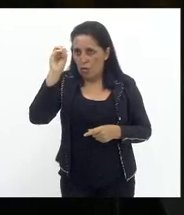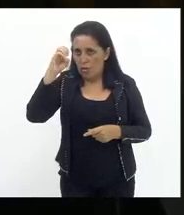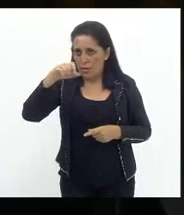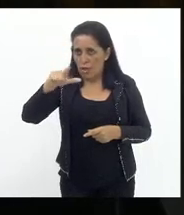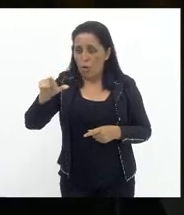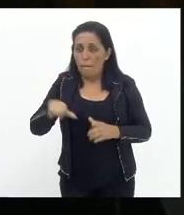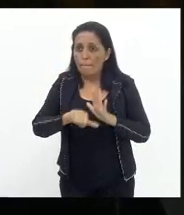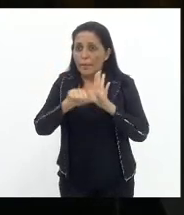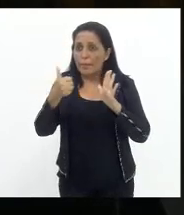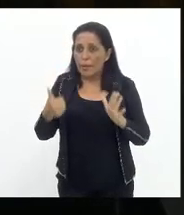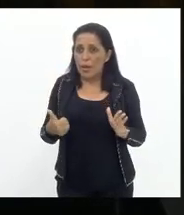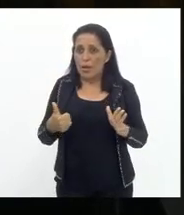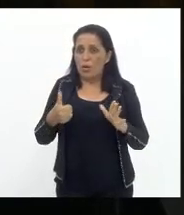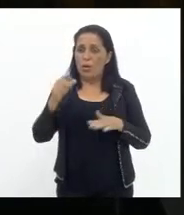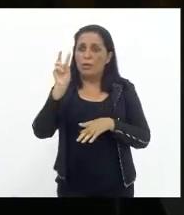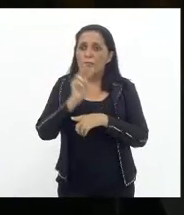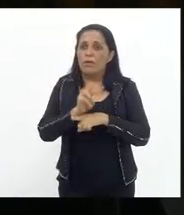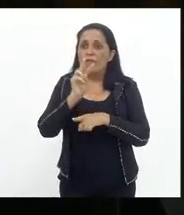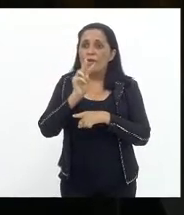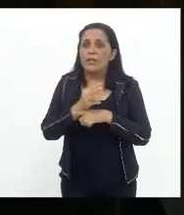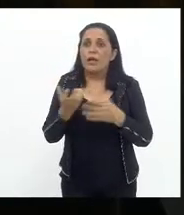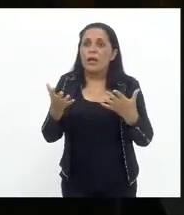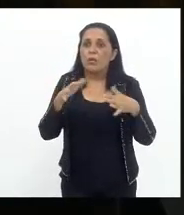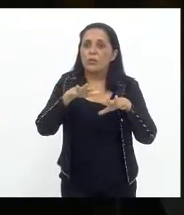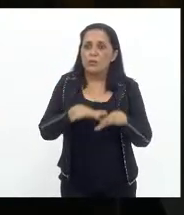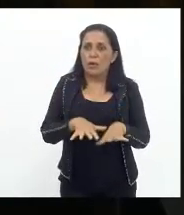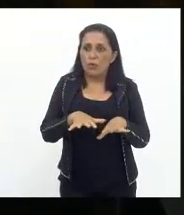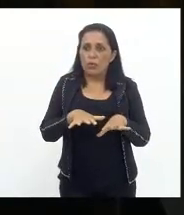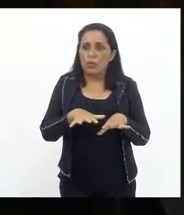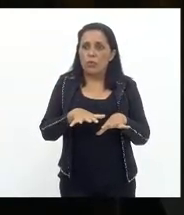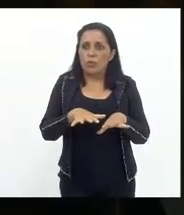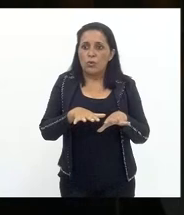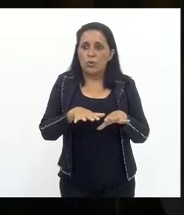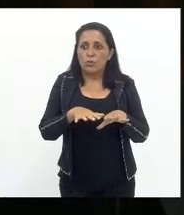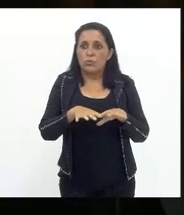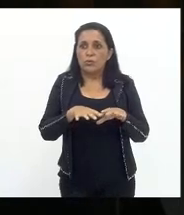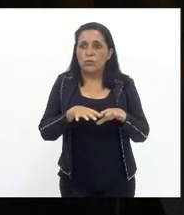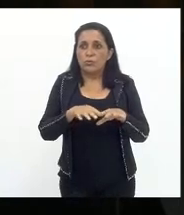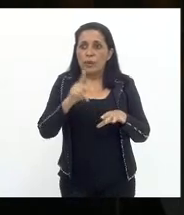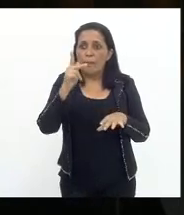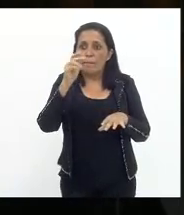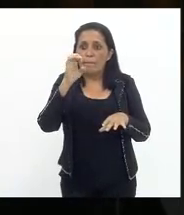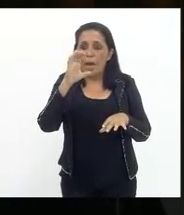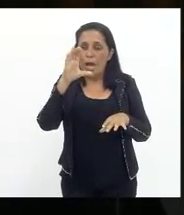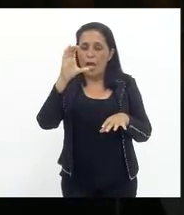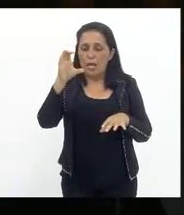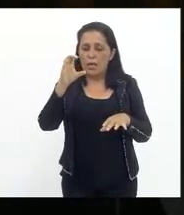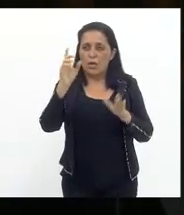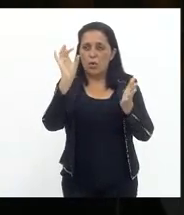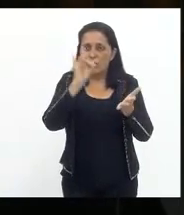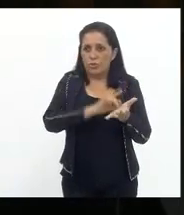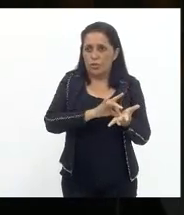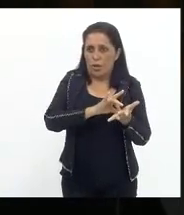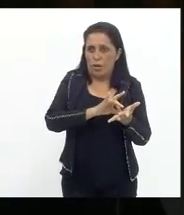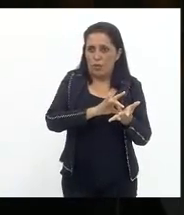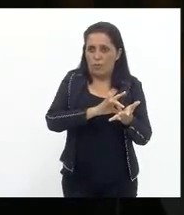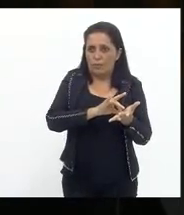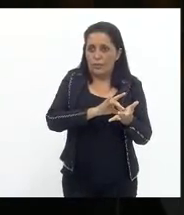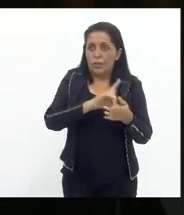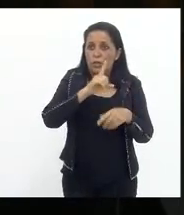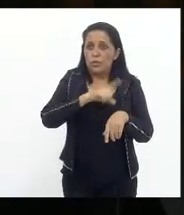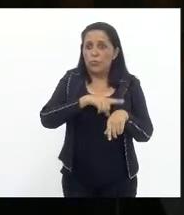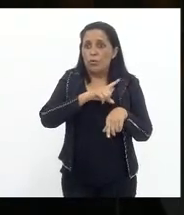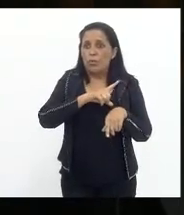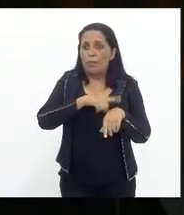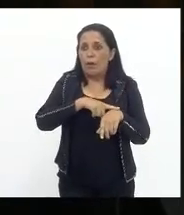primeiro a defender a inclusão do quadro técnico na PEC original. E foi naquele momento